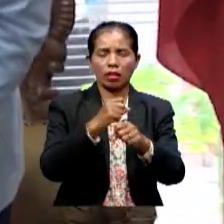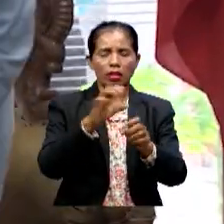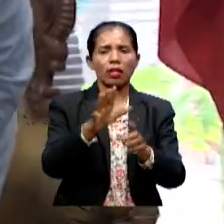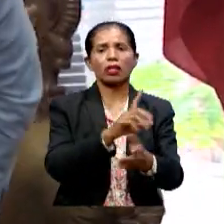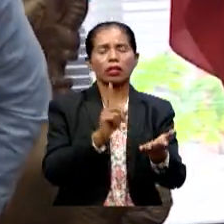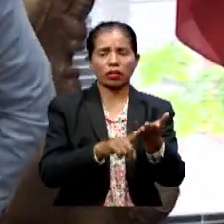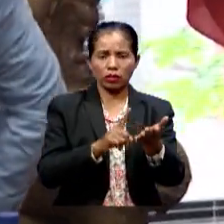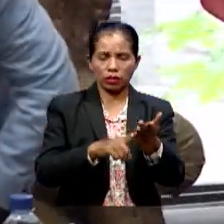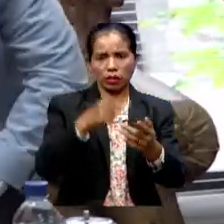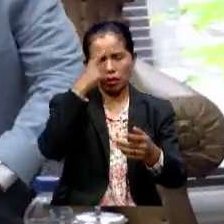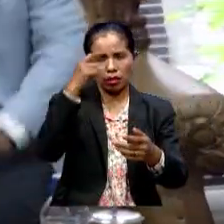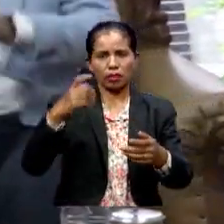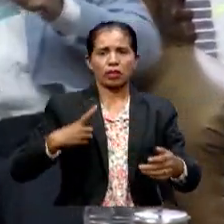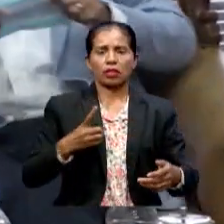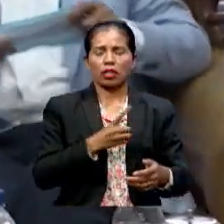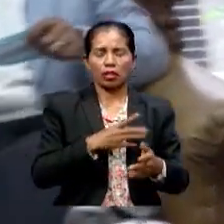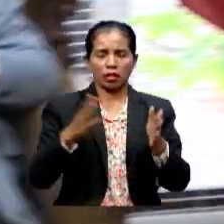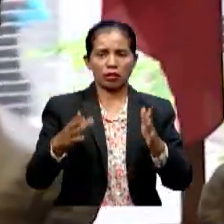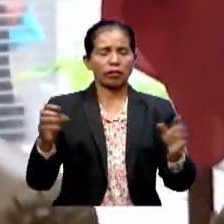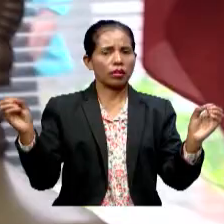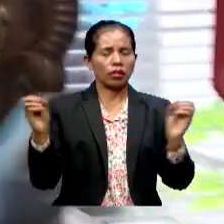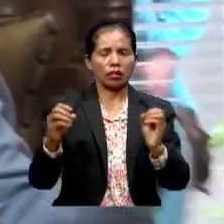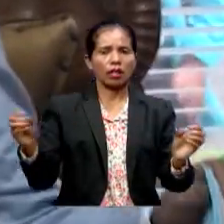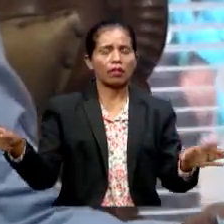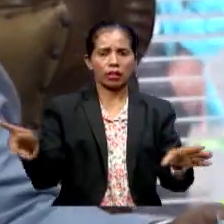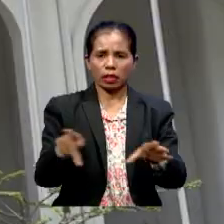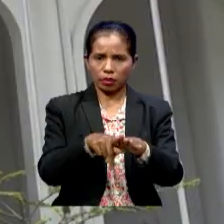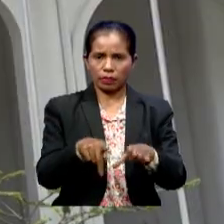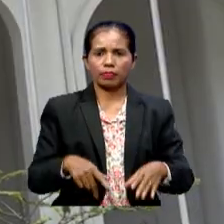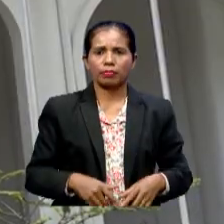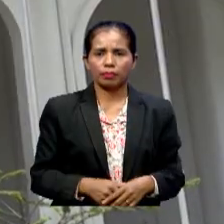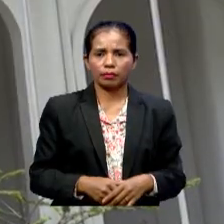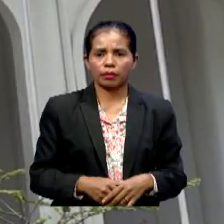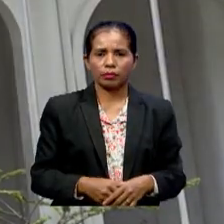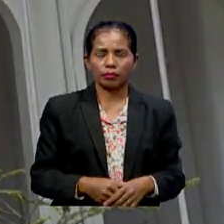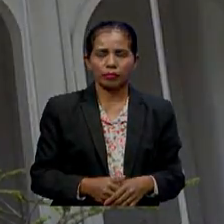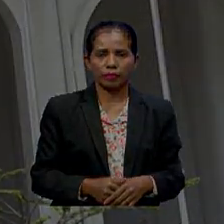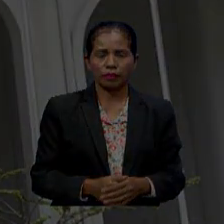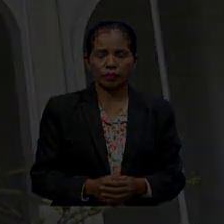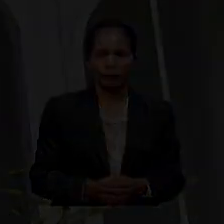tamo funcionamento deputado la preense quórum. Dulce da Costa, Agostino da Costa, GMN.